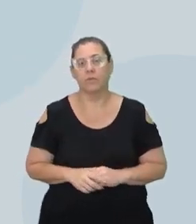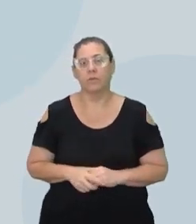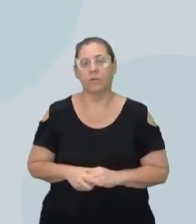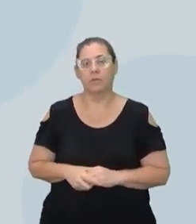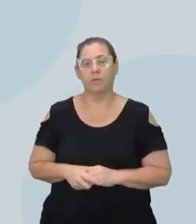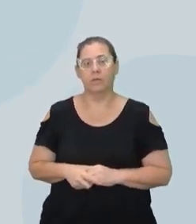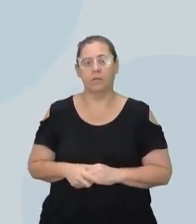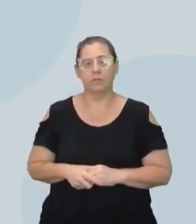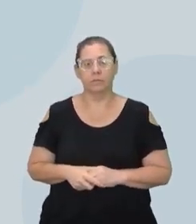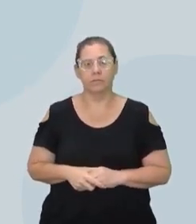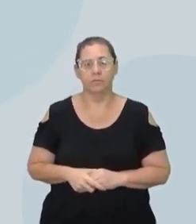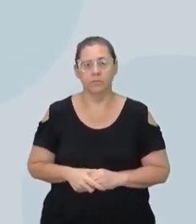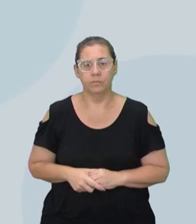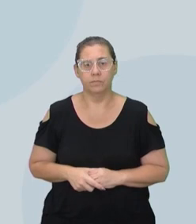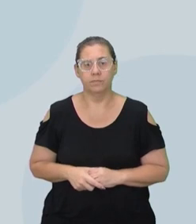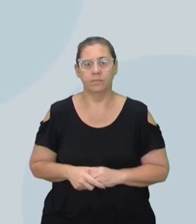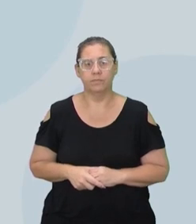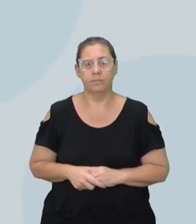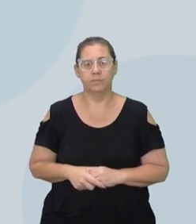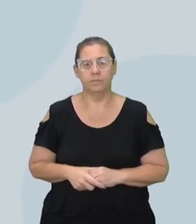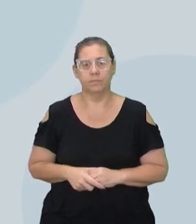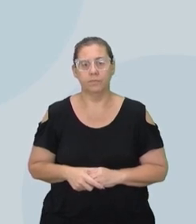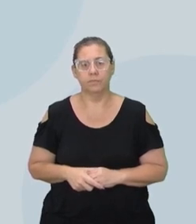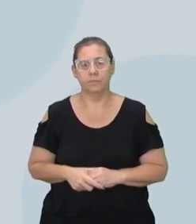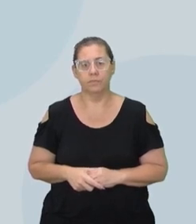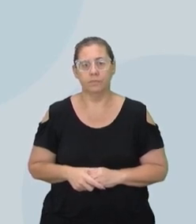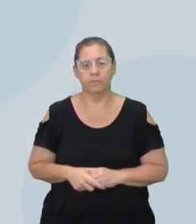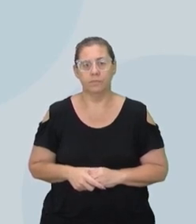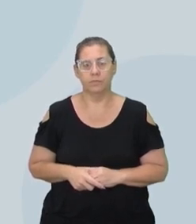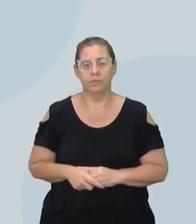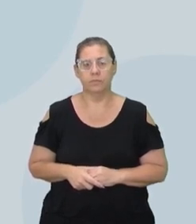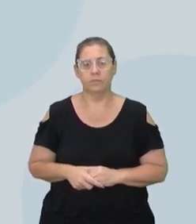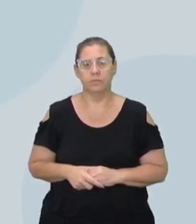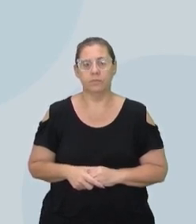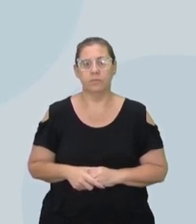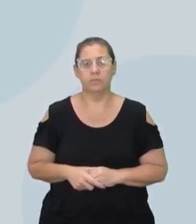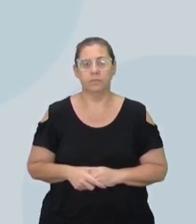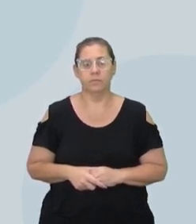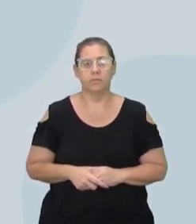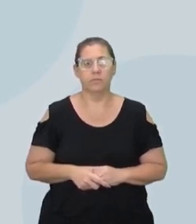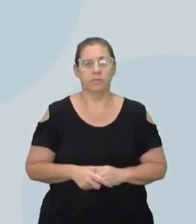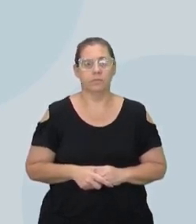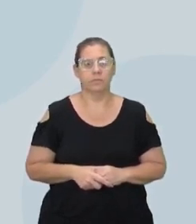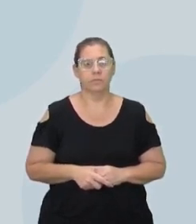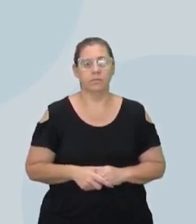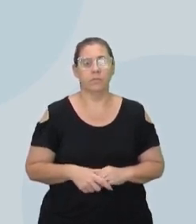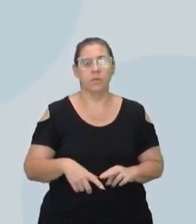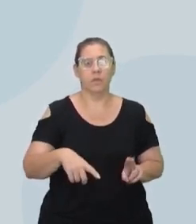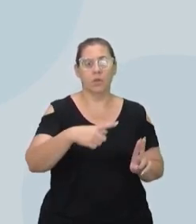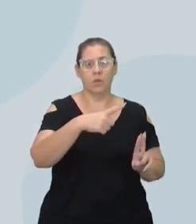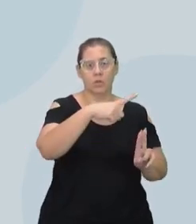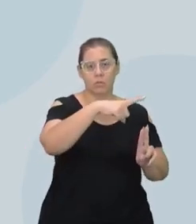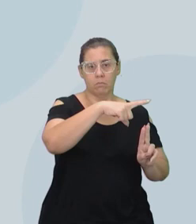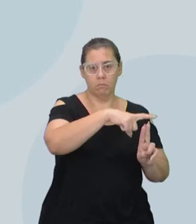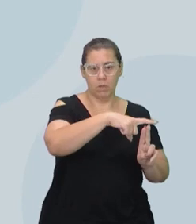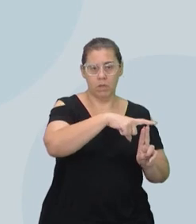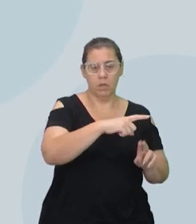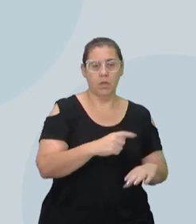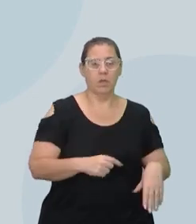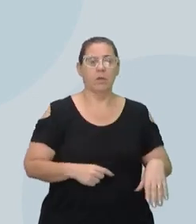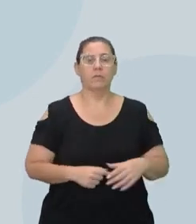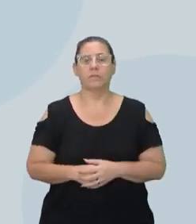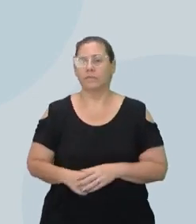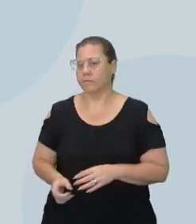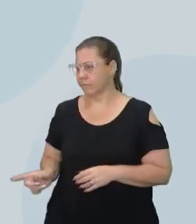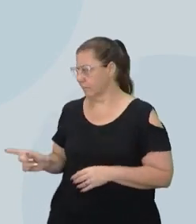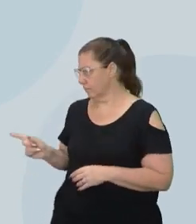opa, canetinha, ela vai aqui, ó, no π. A gente tem as alternativas, né? Π sobre